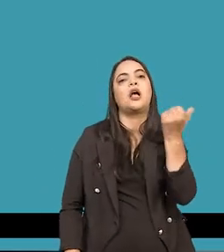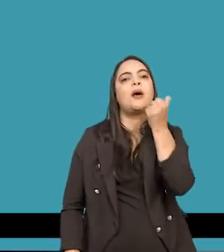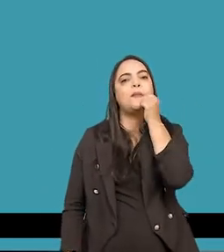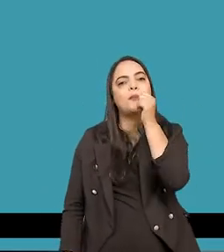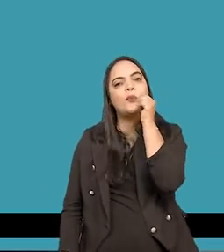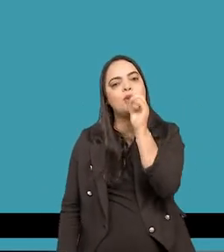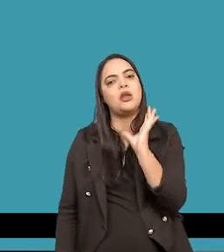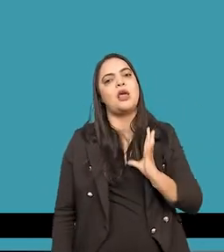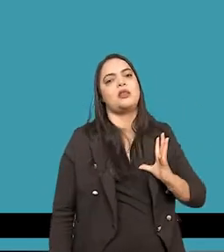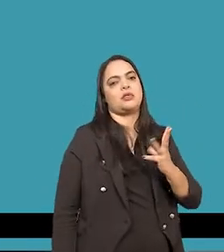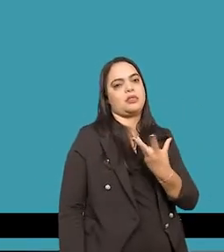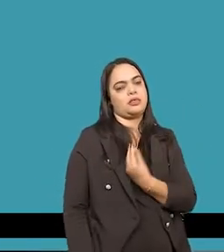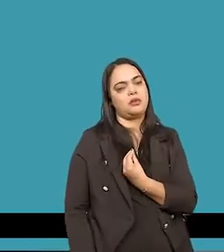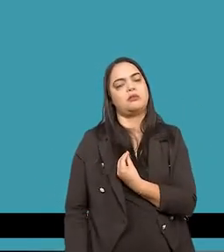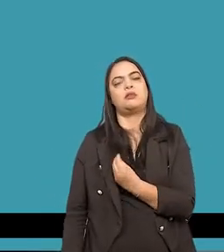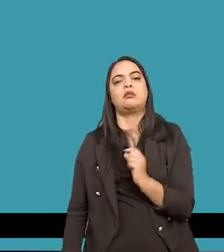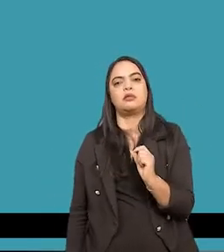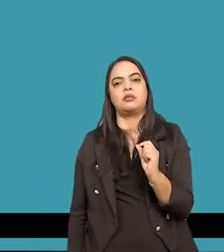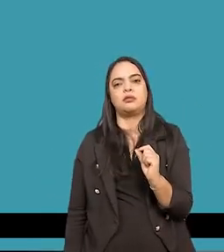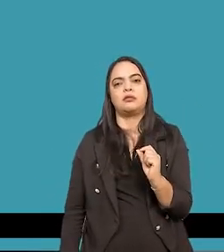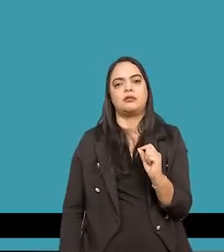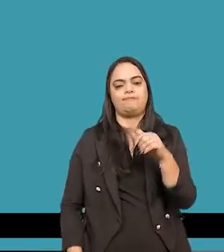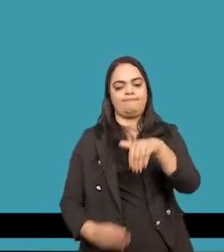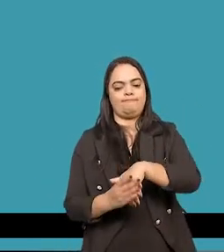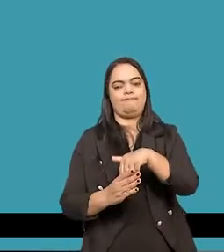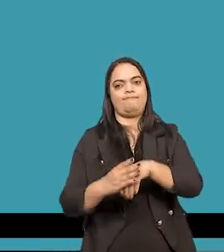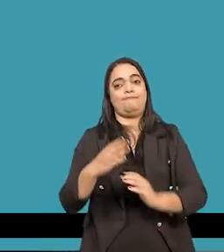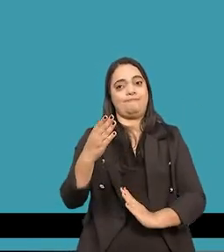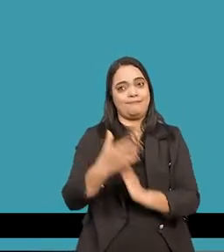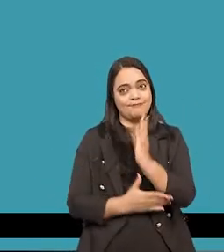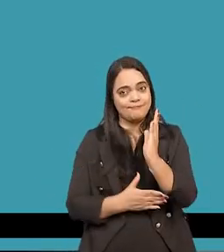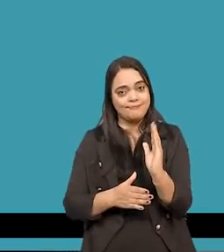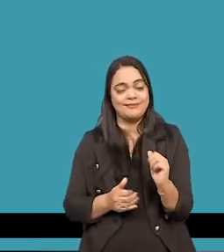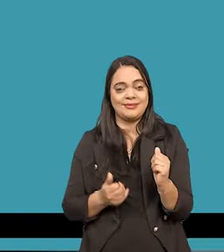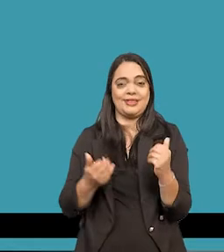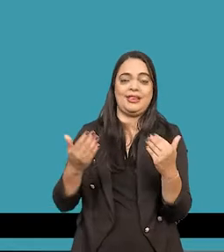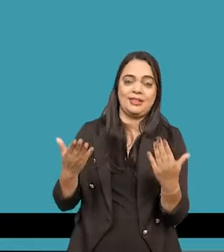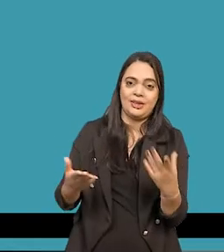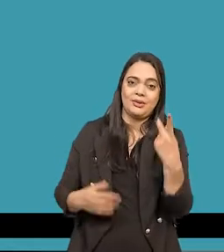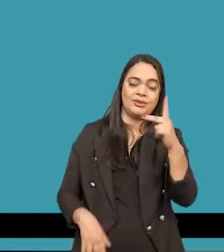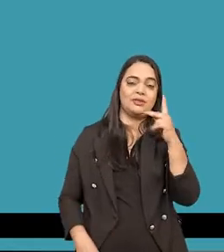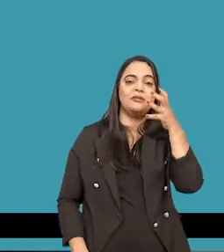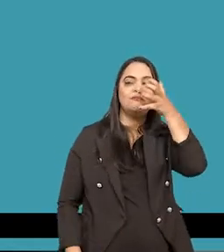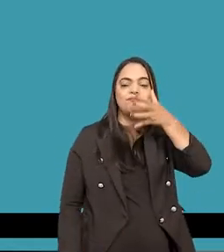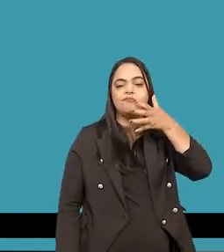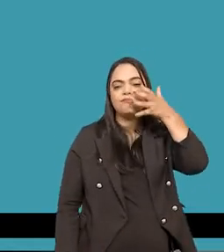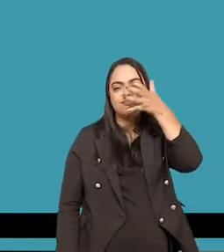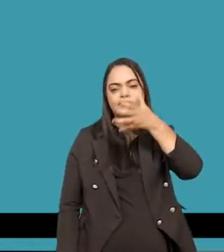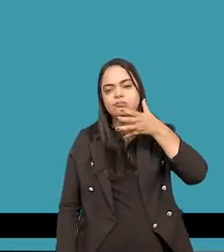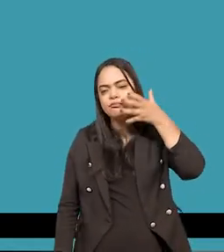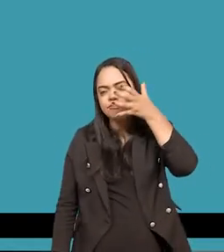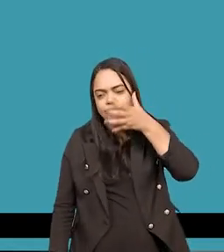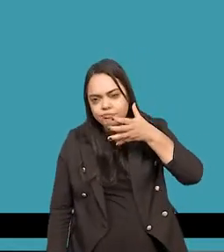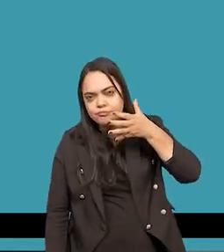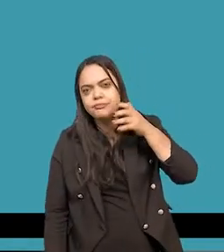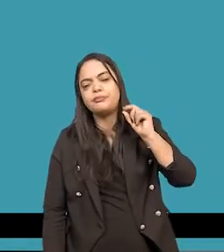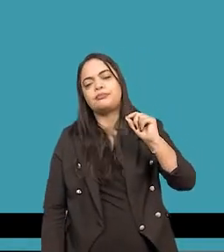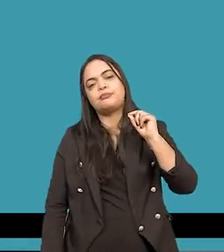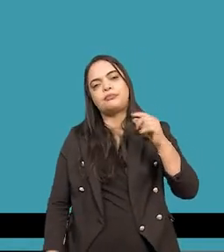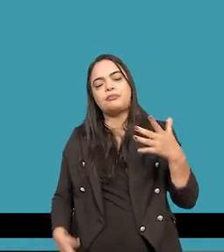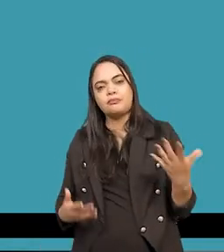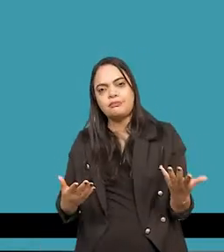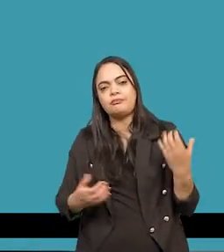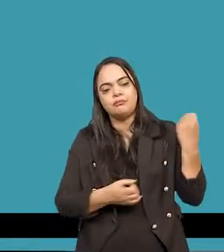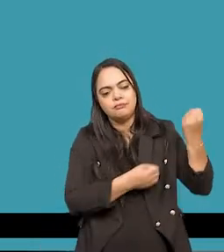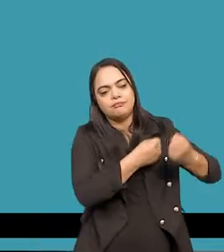mulheres trans que foram eleitas, né? Então, essa sua fala, esse discurso que foi sendo construído ao